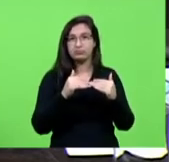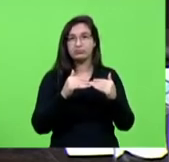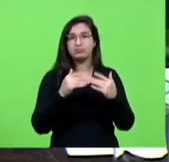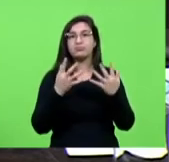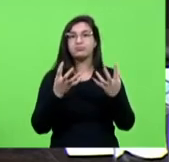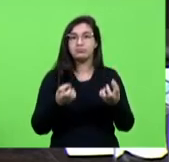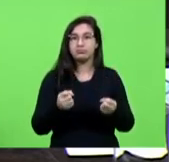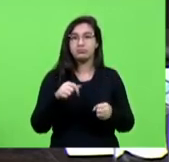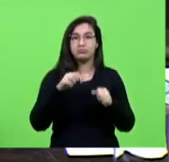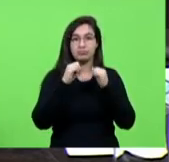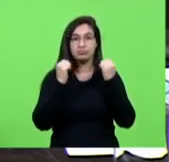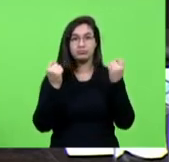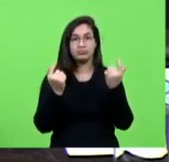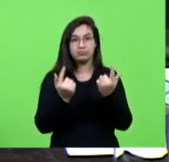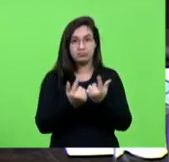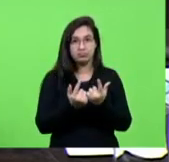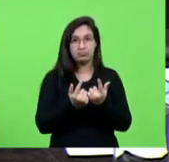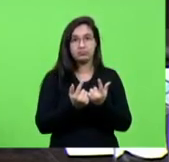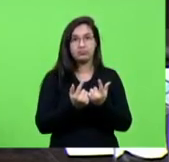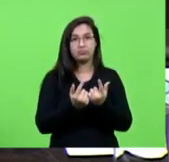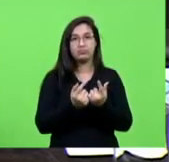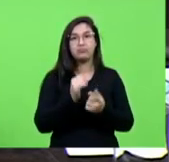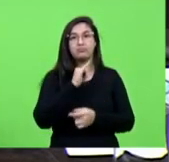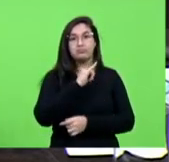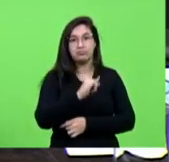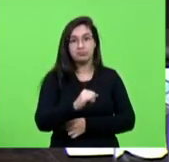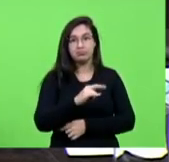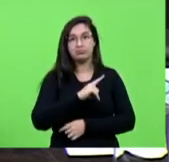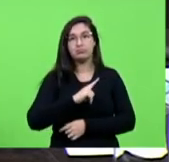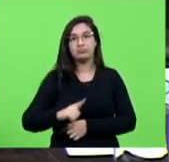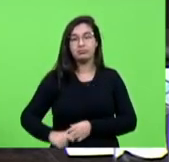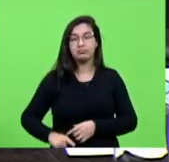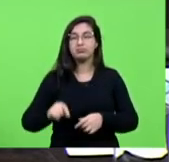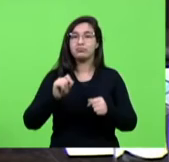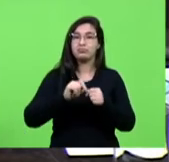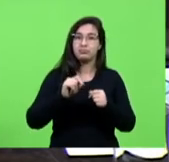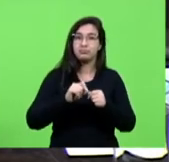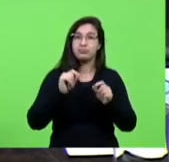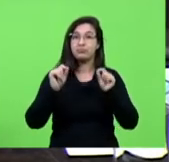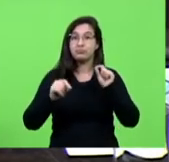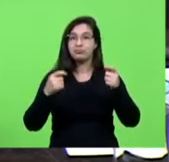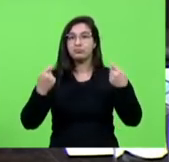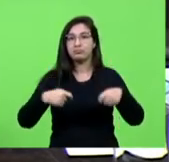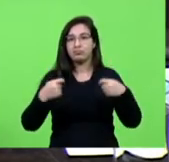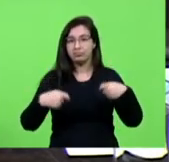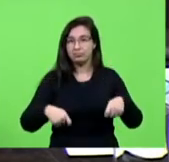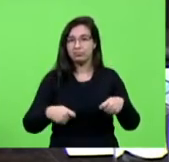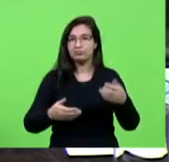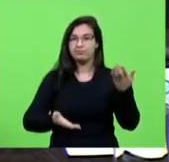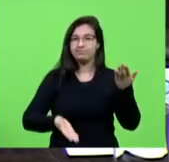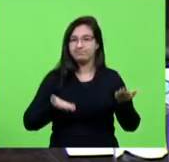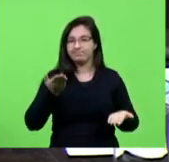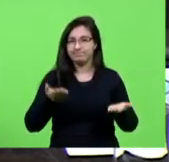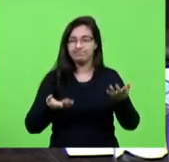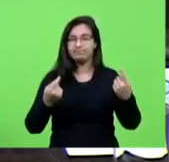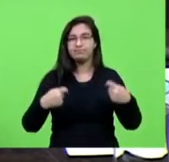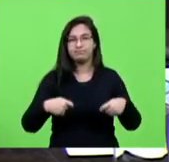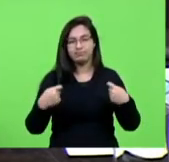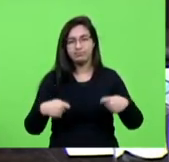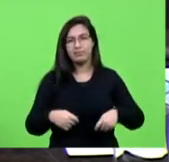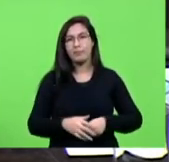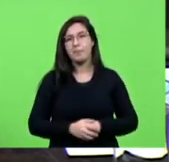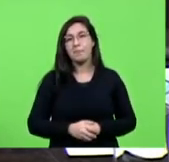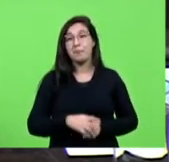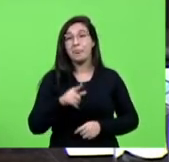Assembleia Legislativa dando um recado para o governo: faça alguma coisa, flexibiliza. E o que, que ele